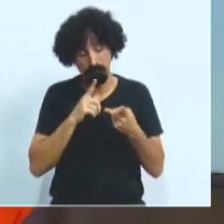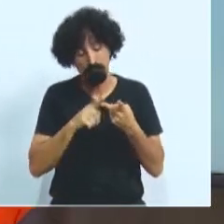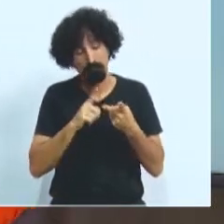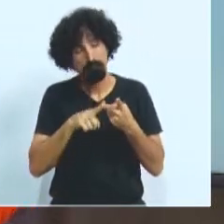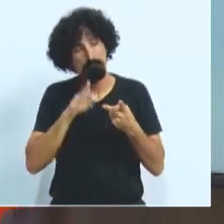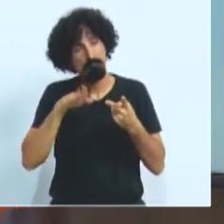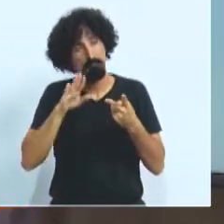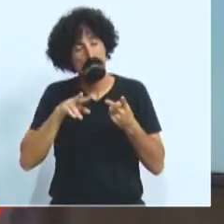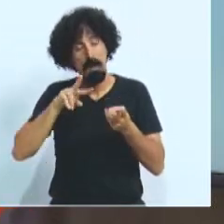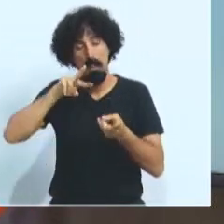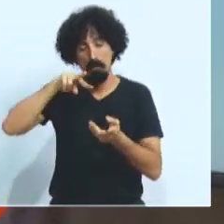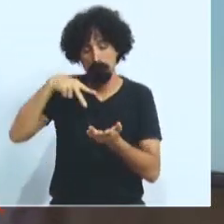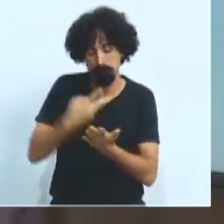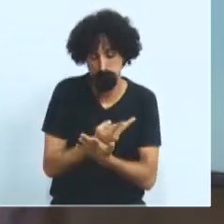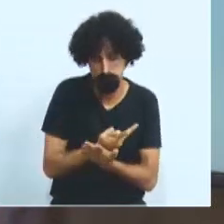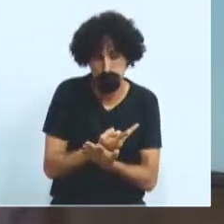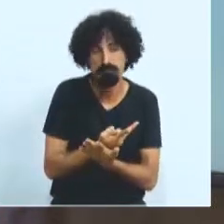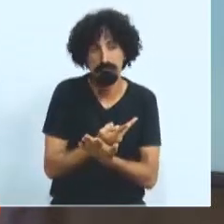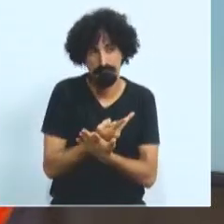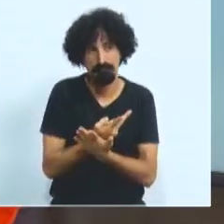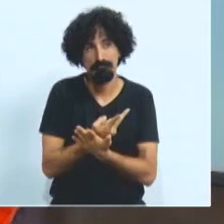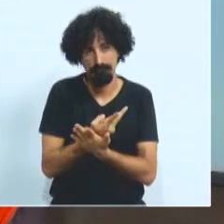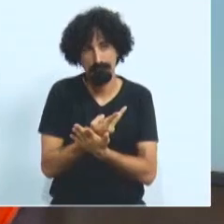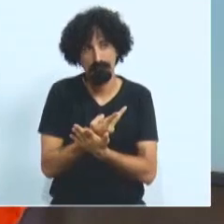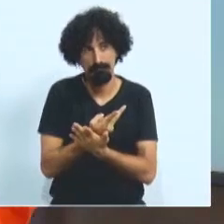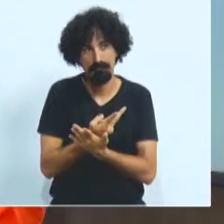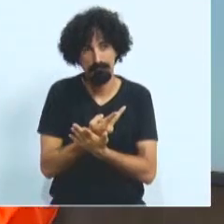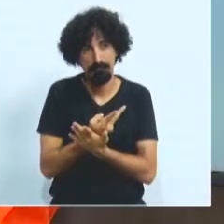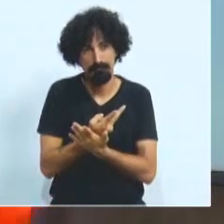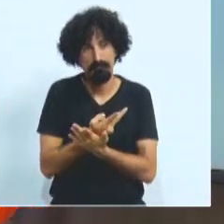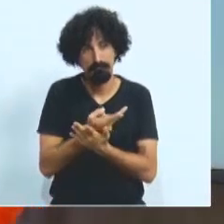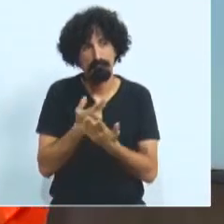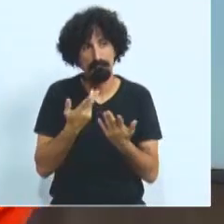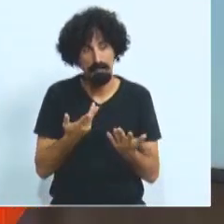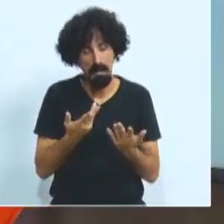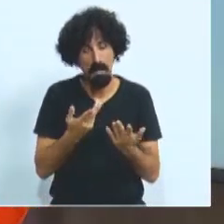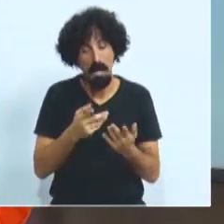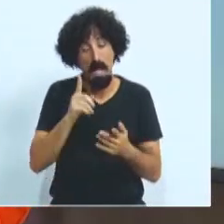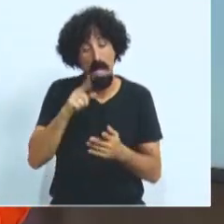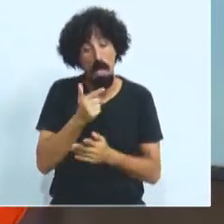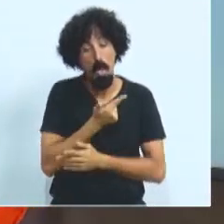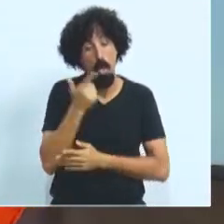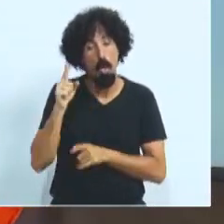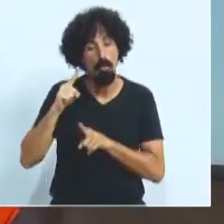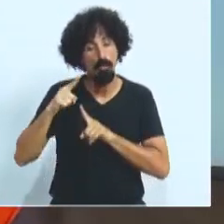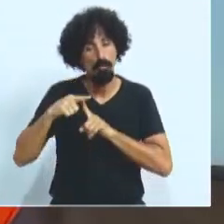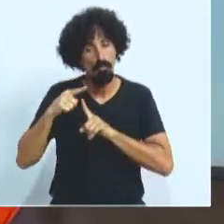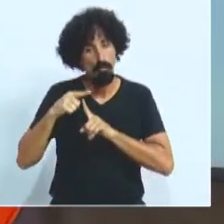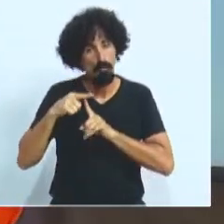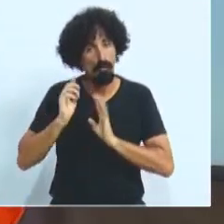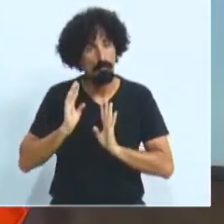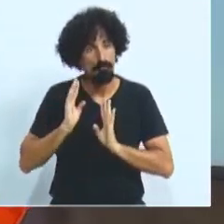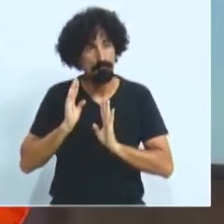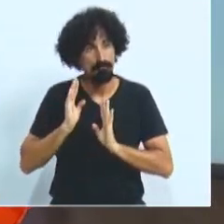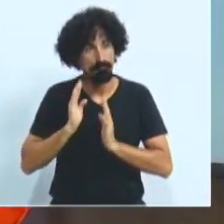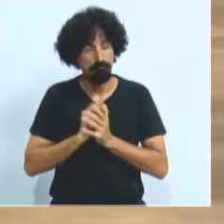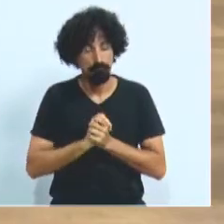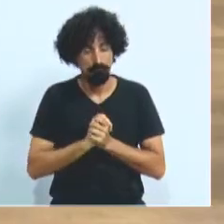pessoa cai, bate num objeto, tipo uma quina de mesa, é romboso. Aí faz um outro tipo de ferimento, né?